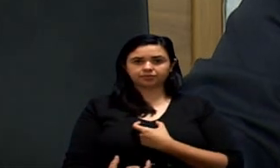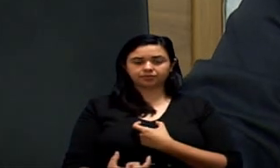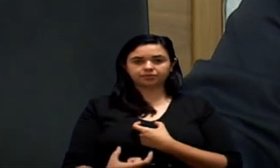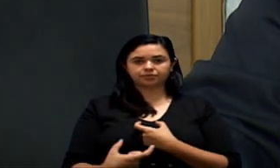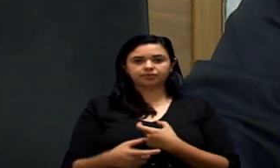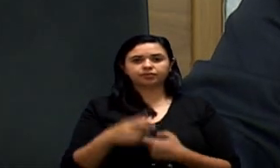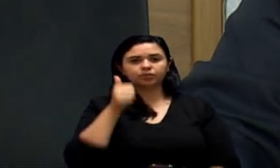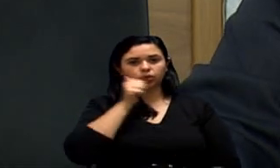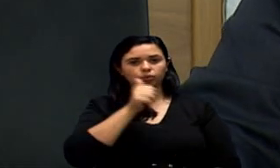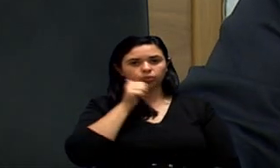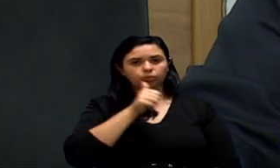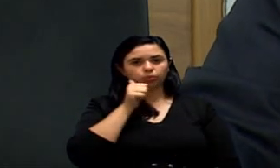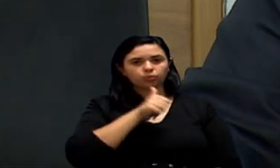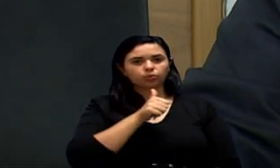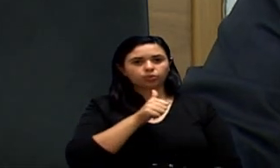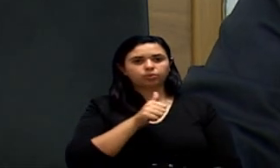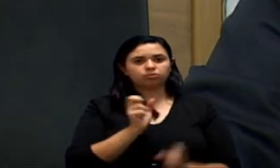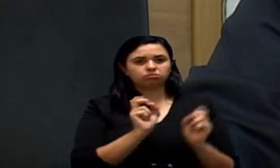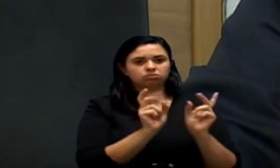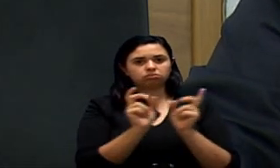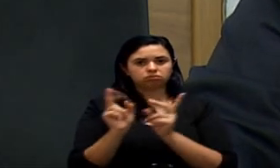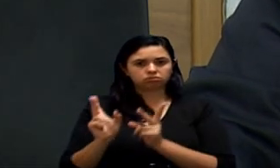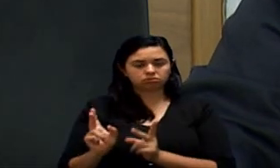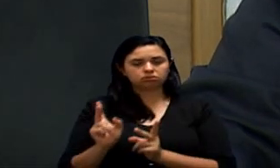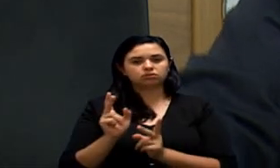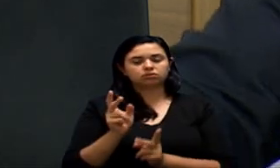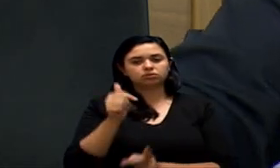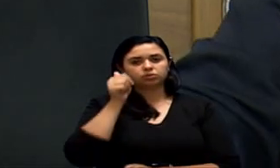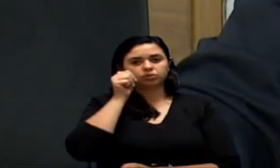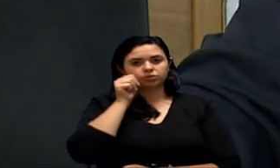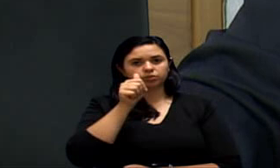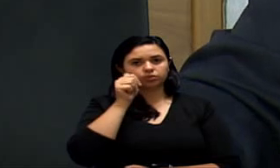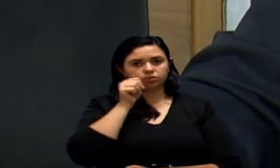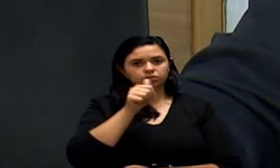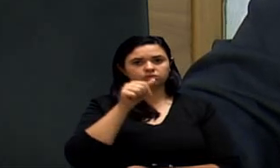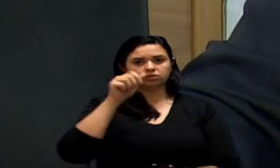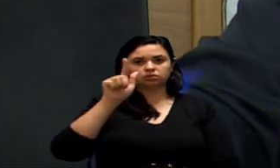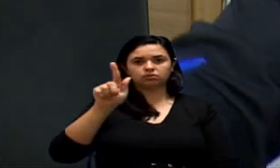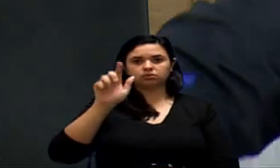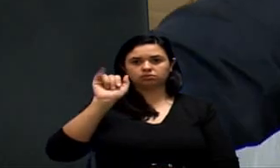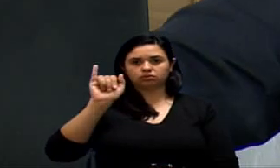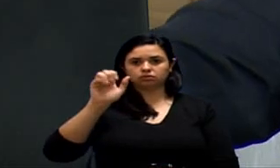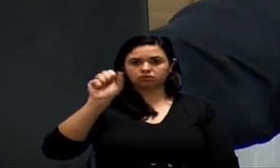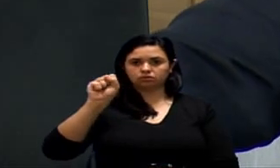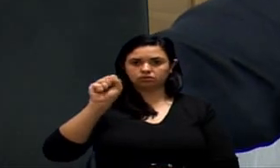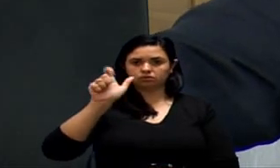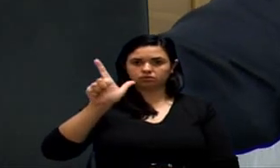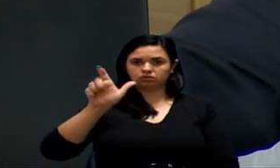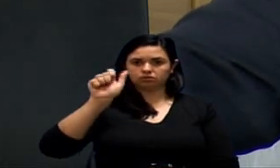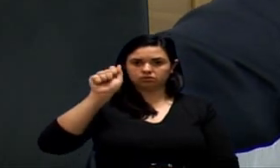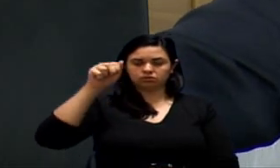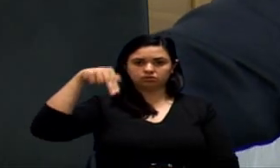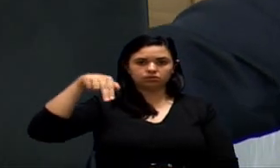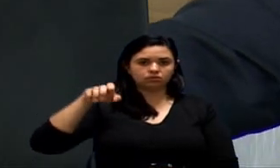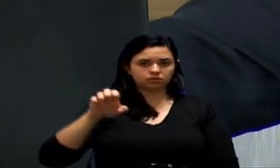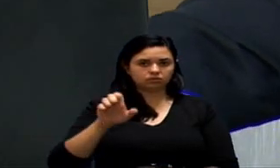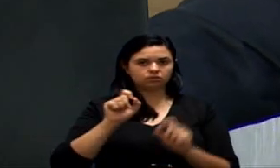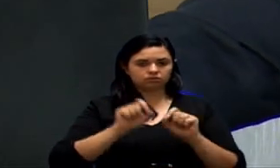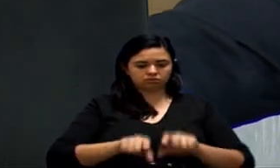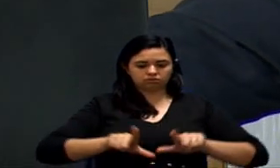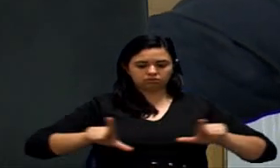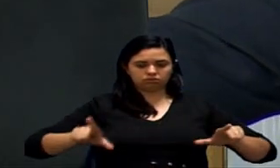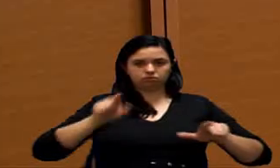a distrito senhora Gislaine Alessandra Neri. Eu coloco em votação, também no painel.